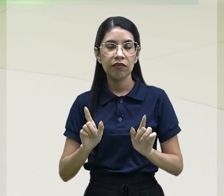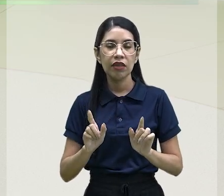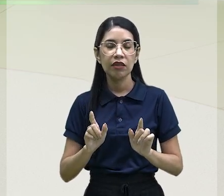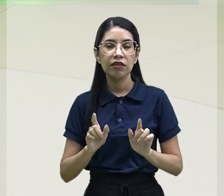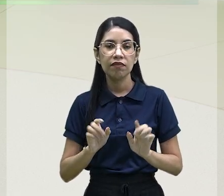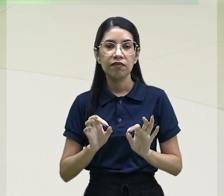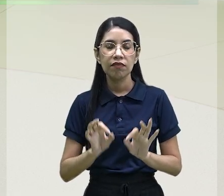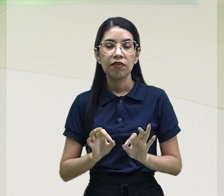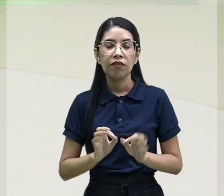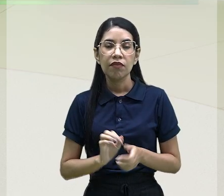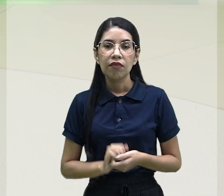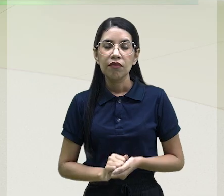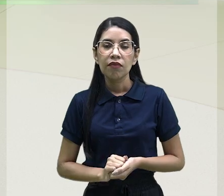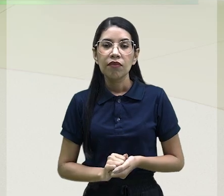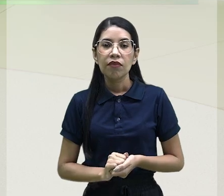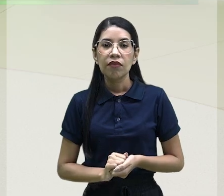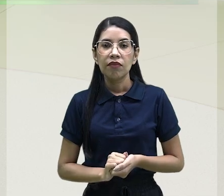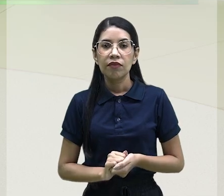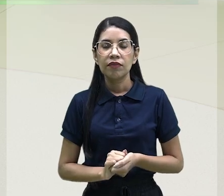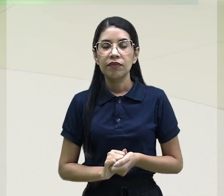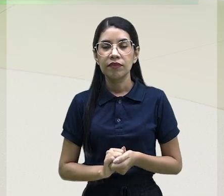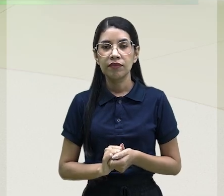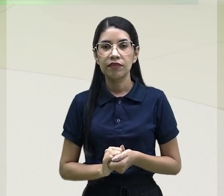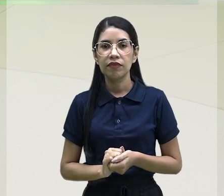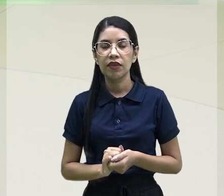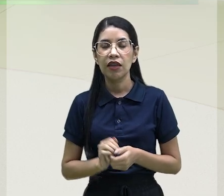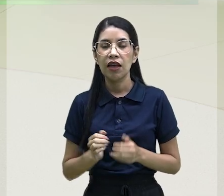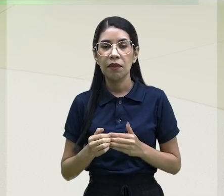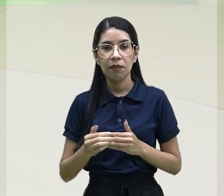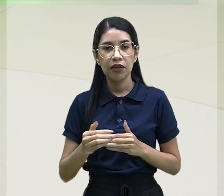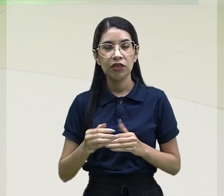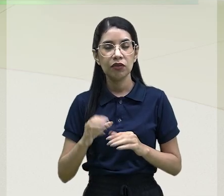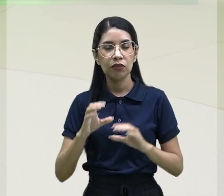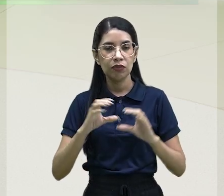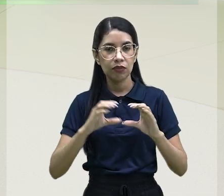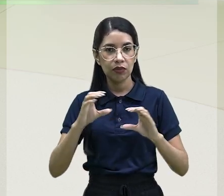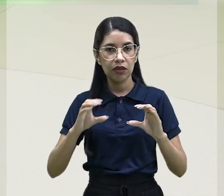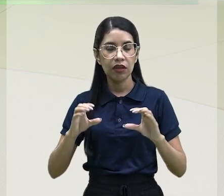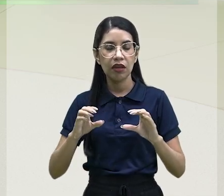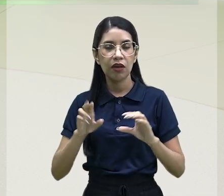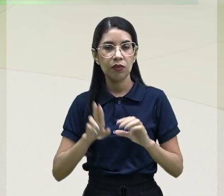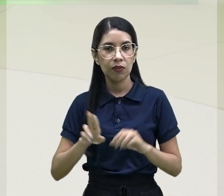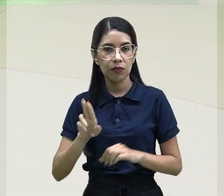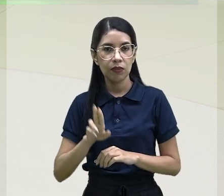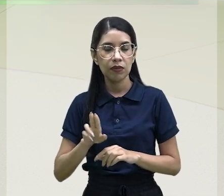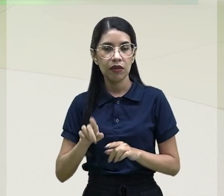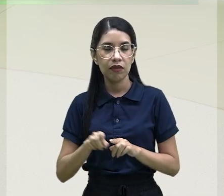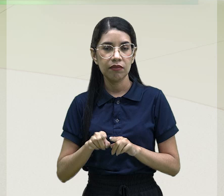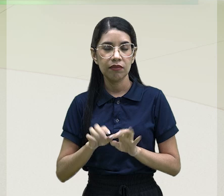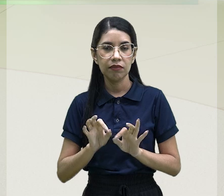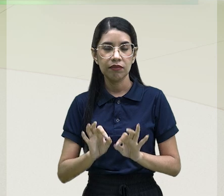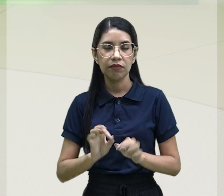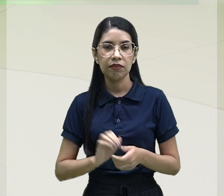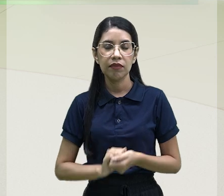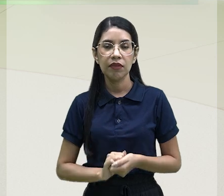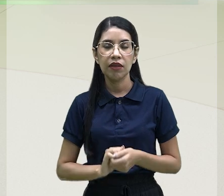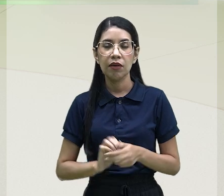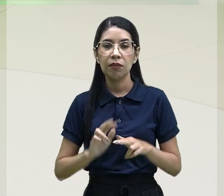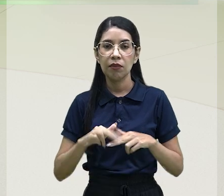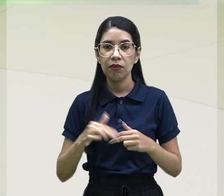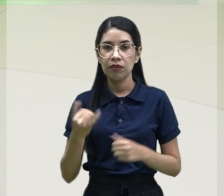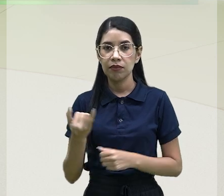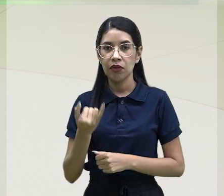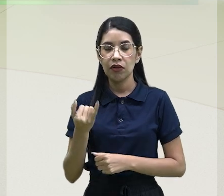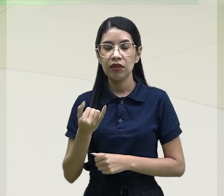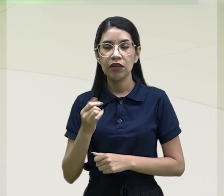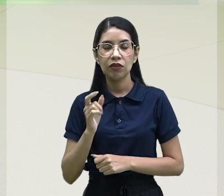na verdade, a partir dessas cadeias carbônicas especiais ou diferentes, tá bom? Então, o importante aqui